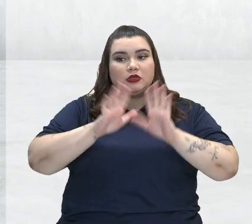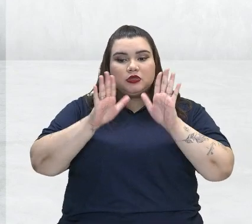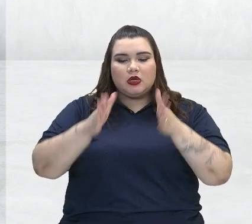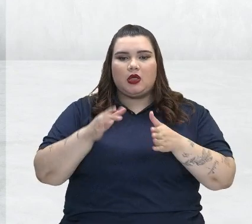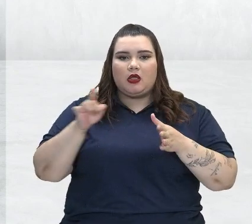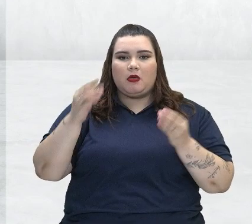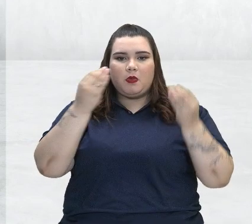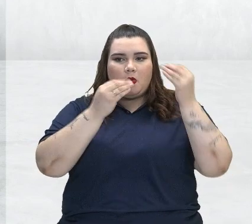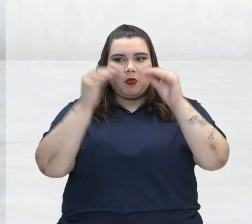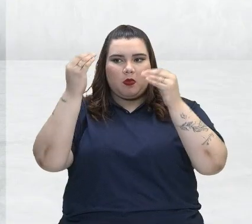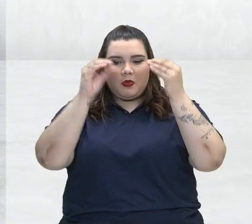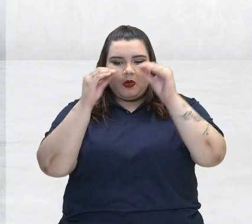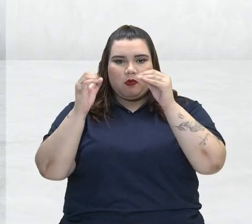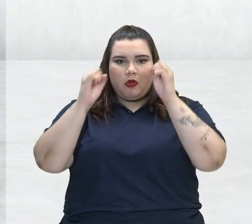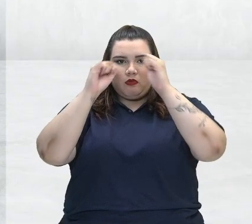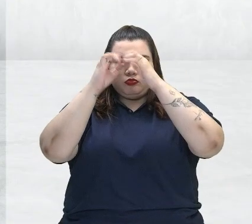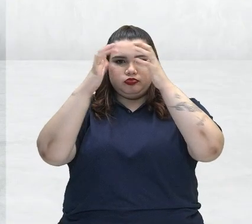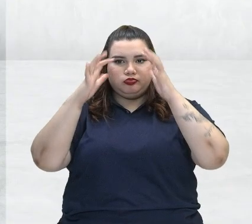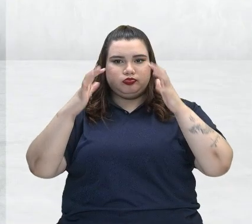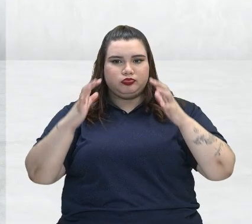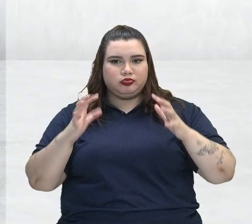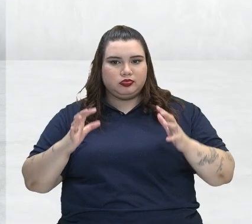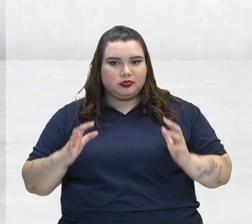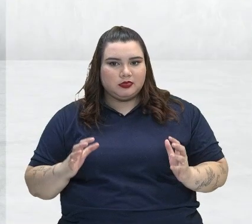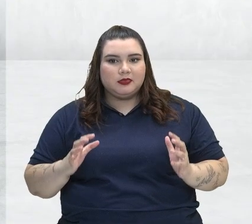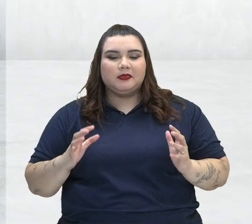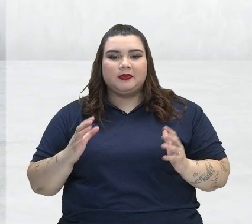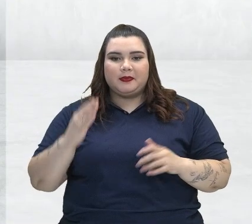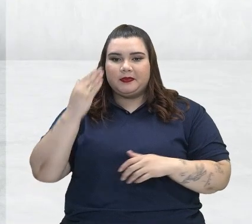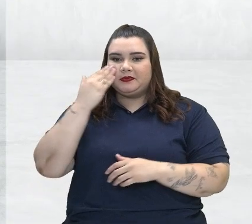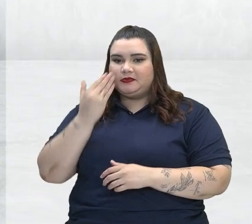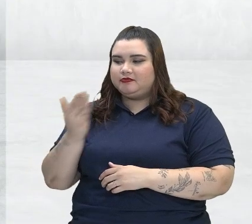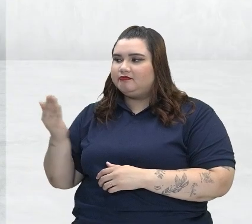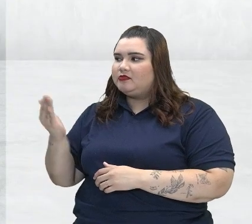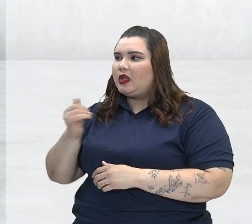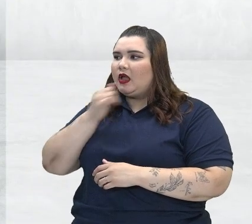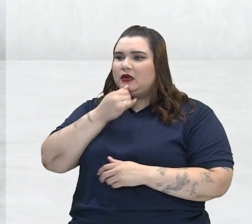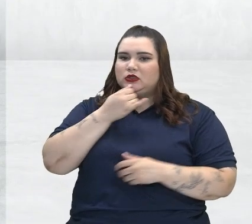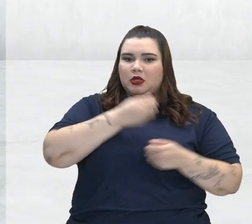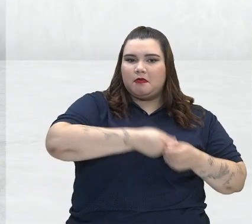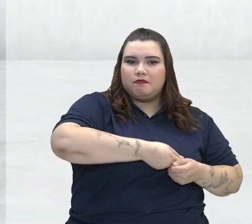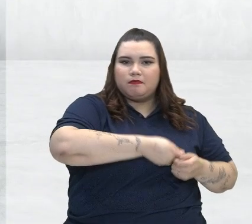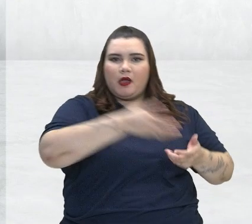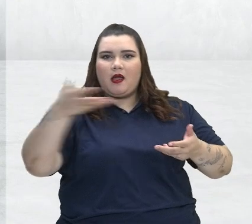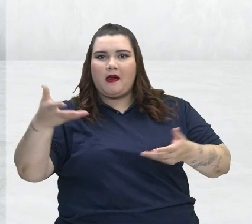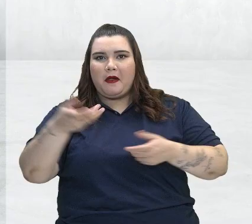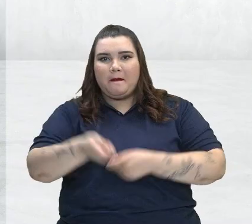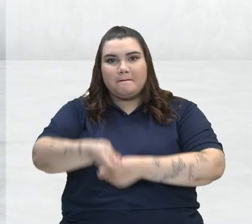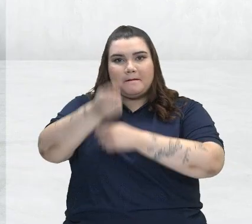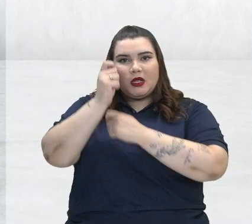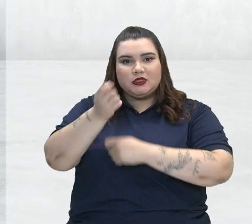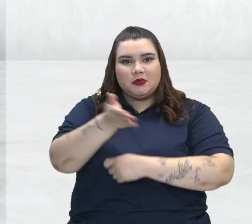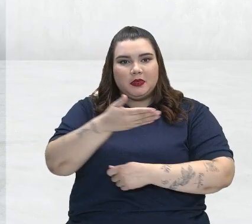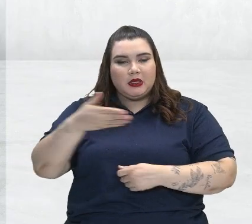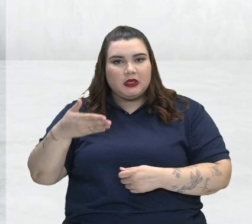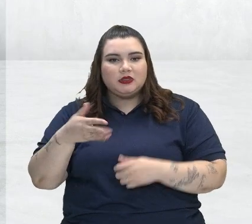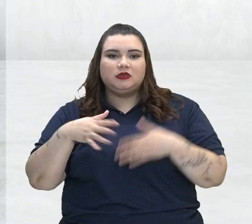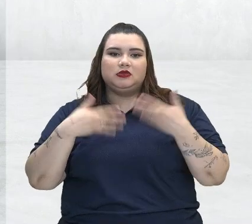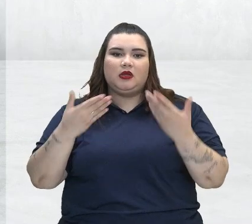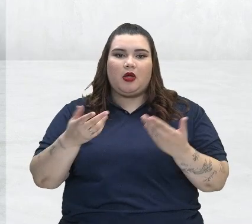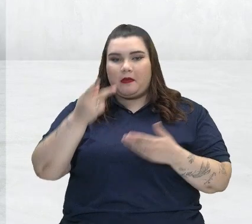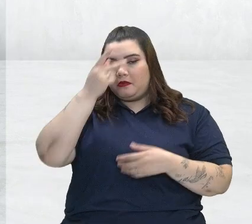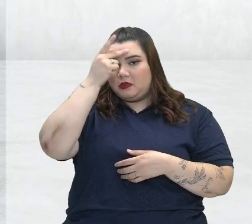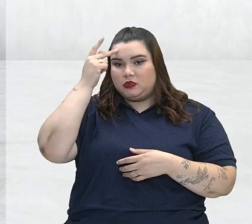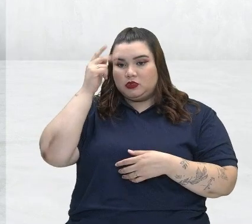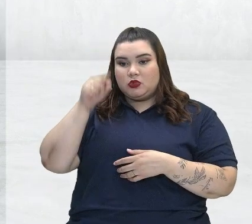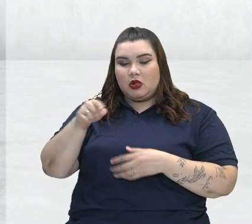montou justamente como se fosse uma rede, né, de pesca. Então, ele vai... E o próprio espectador, quando ele